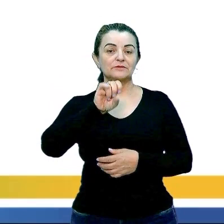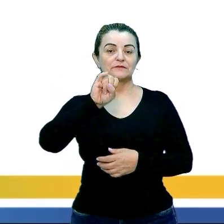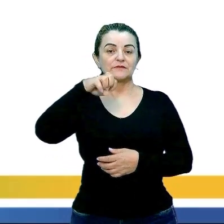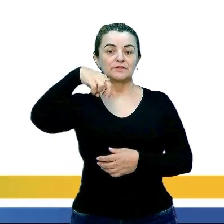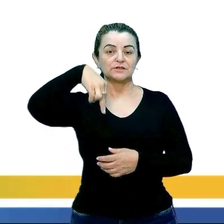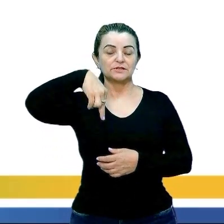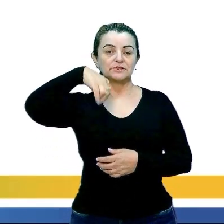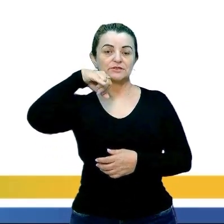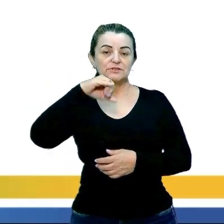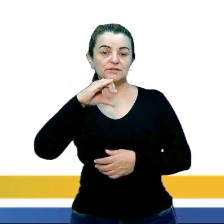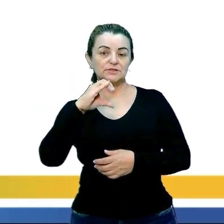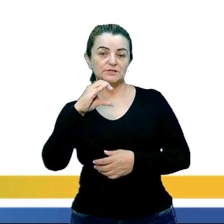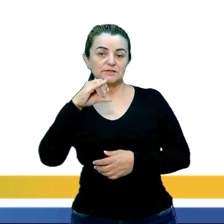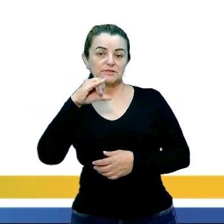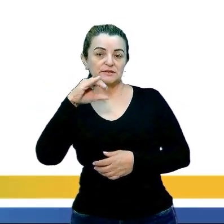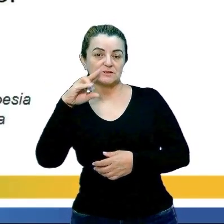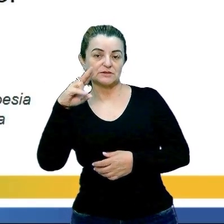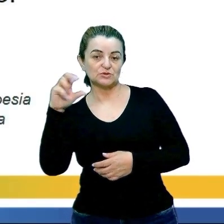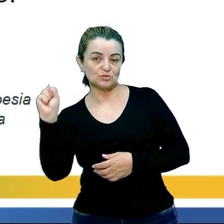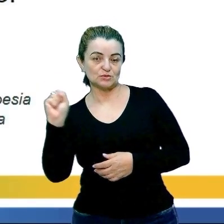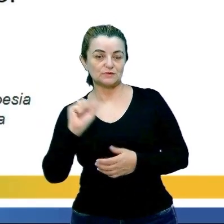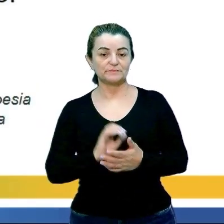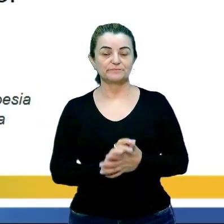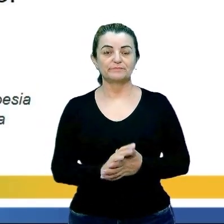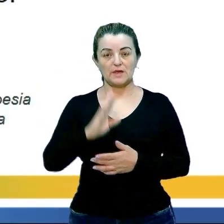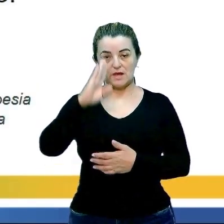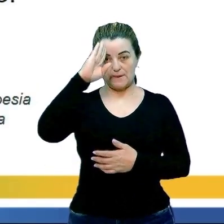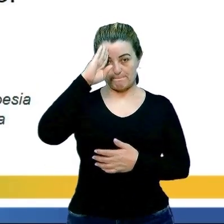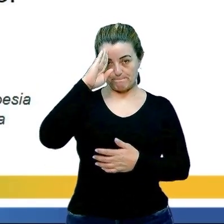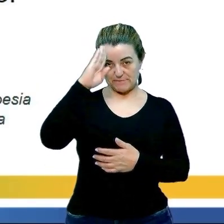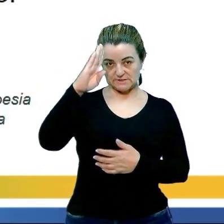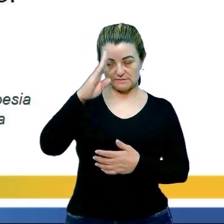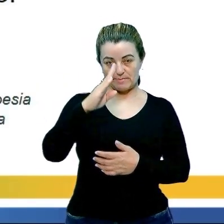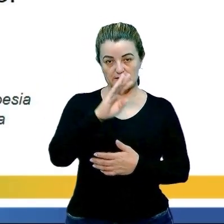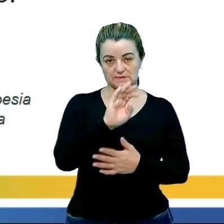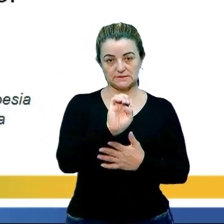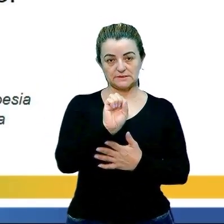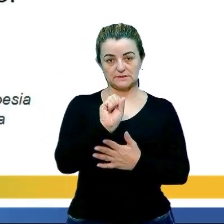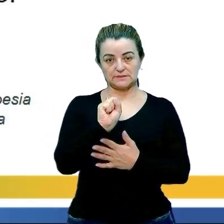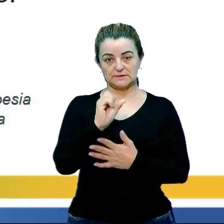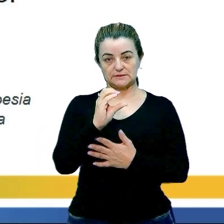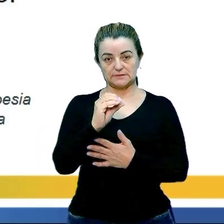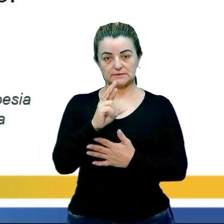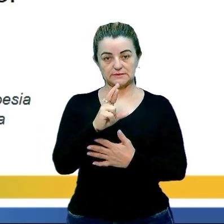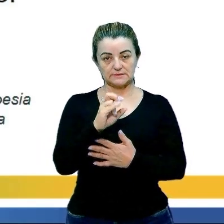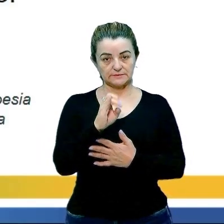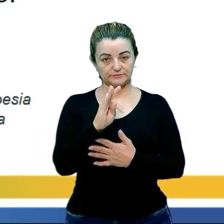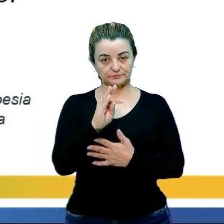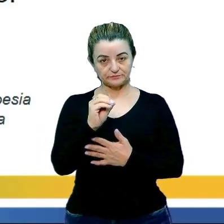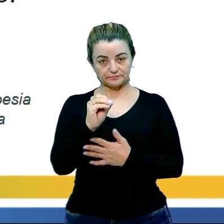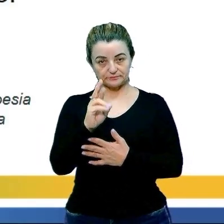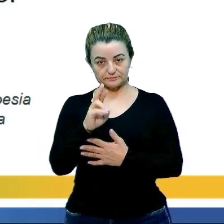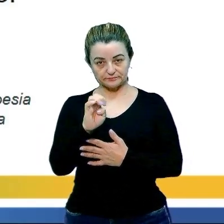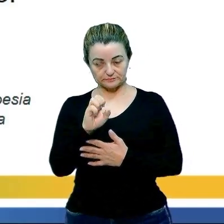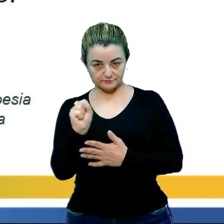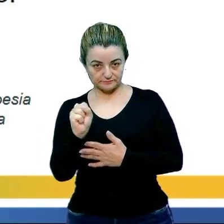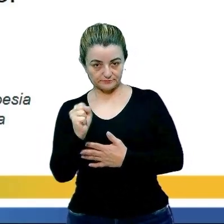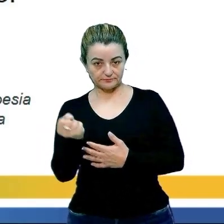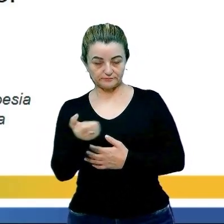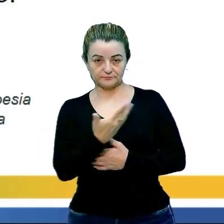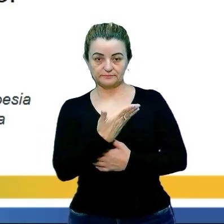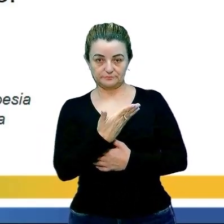de Moraes. Então esses são os principais escritores. Vamos lá. Eu trouxe para vocês